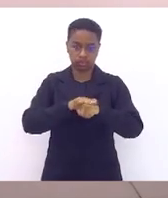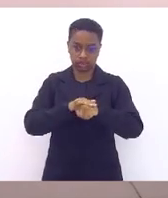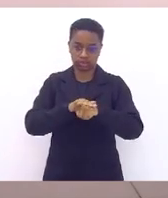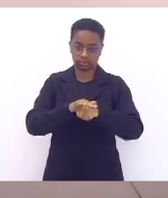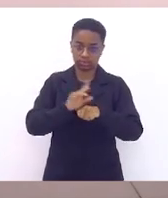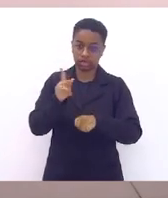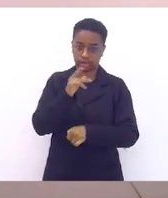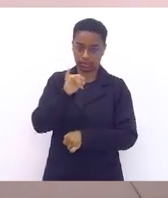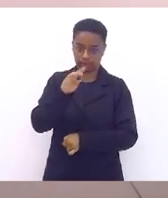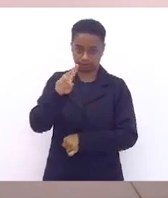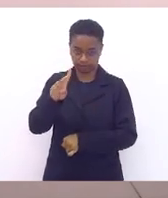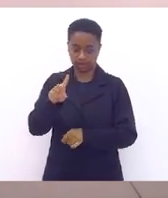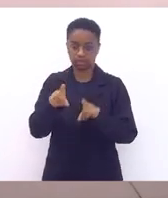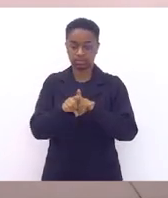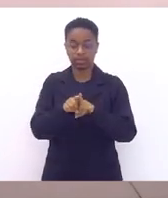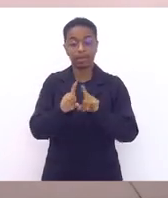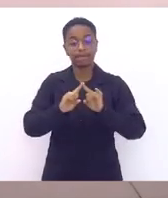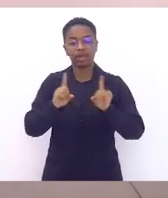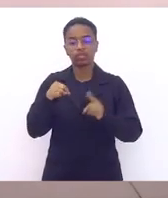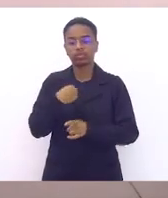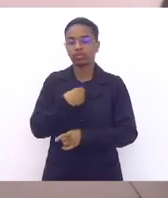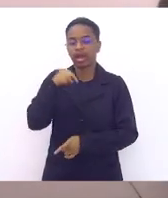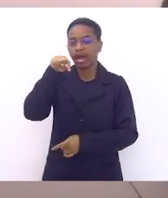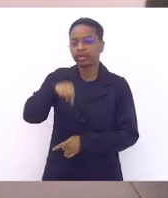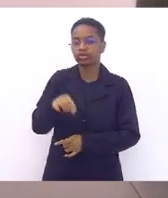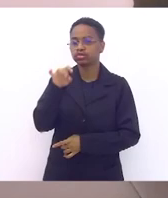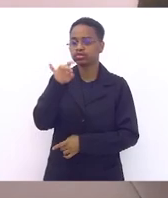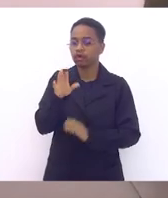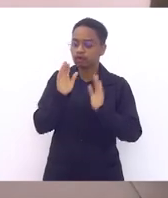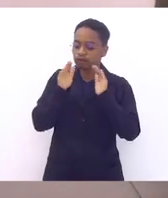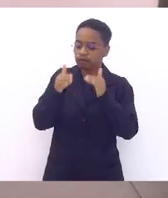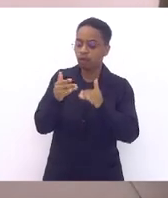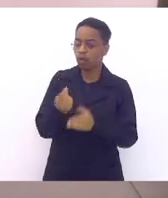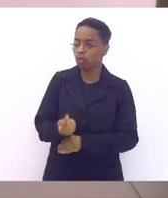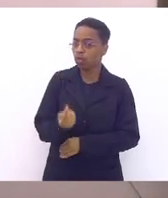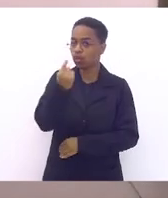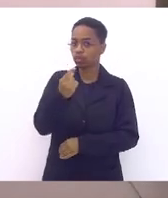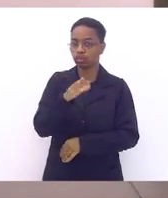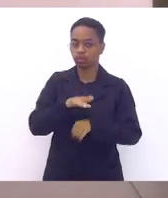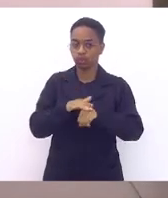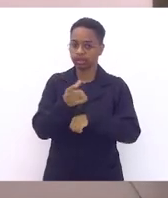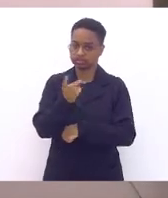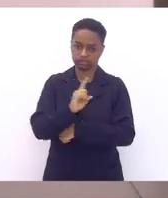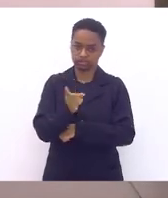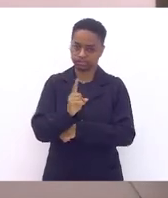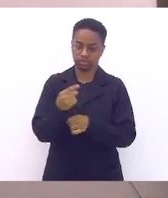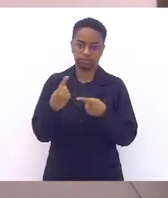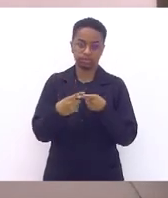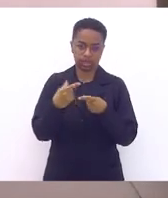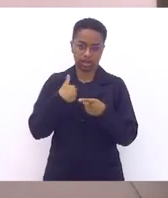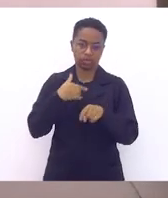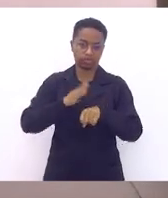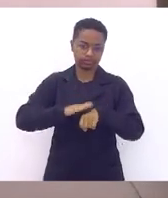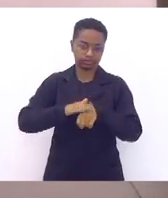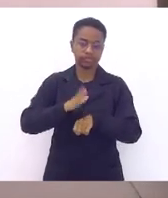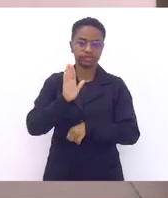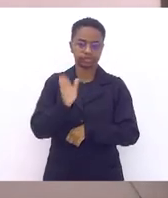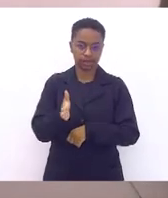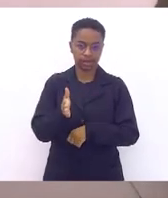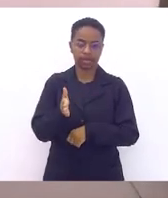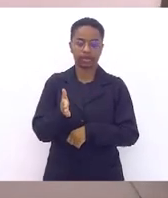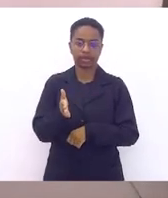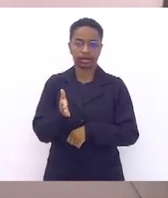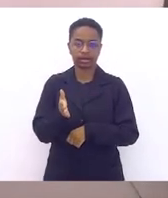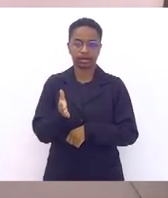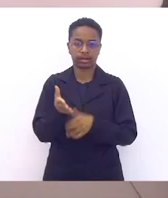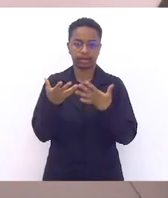não estaremos aqui apenas tratando da tuberculose. Eu mesma já recebi